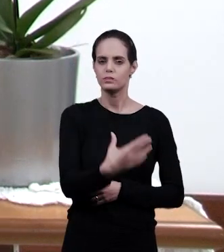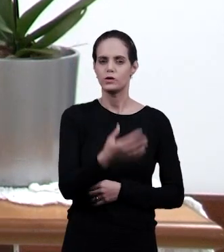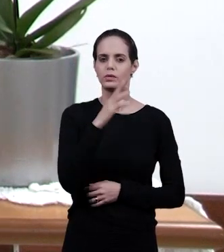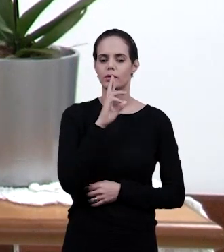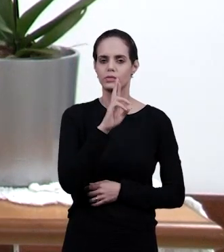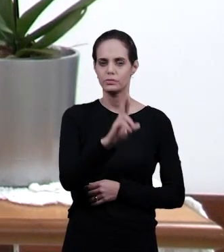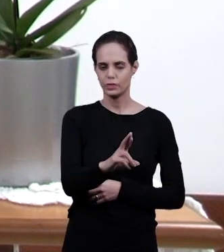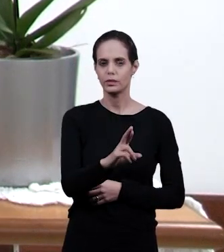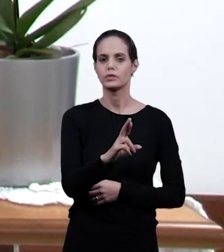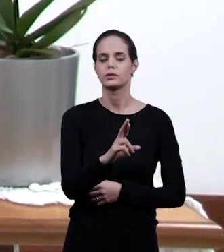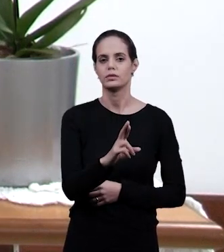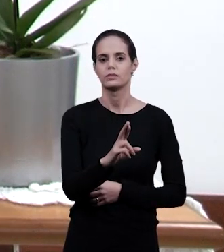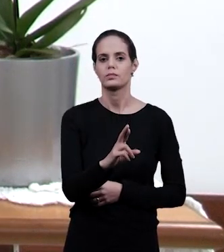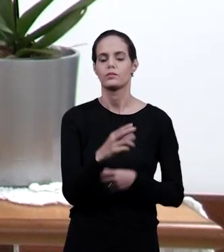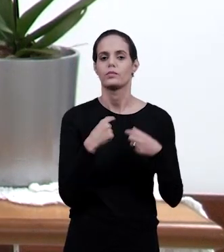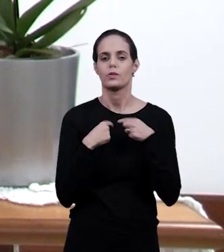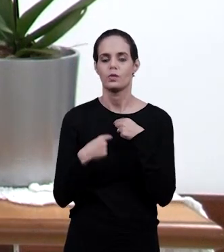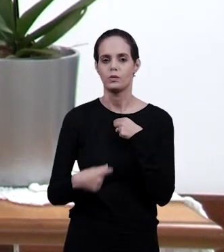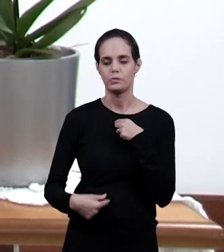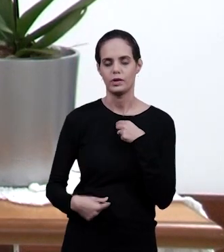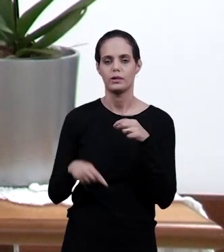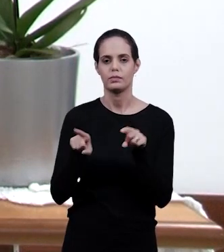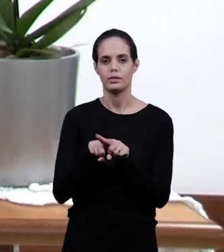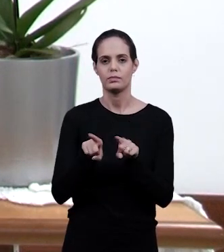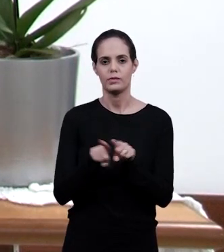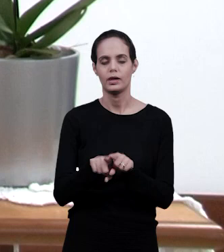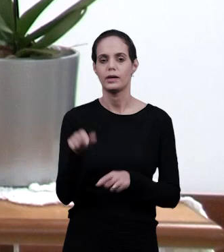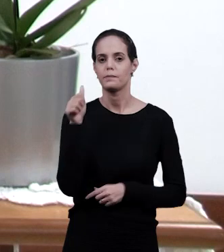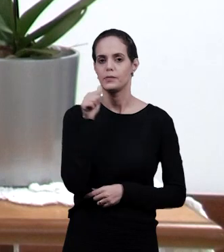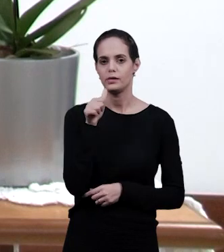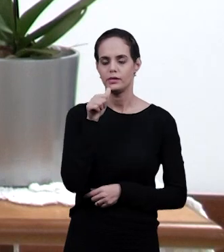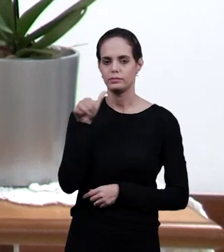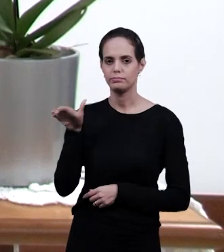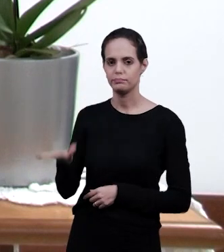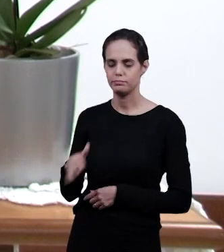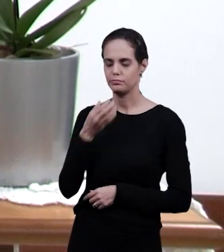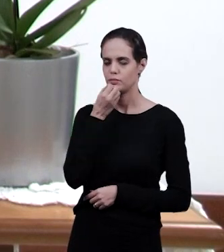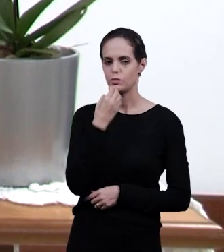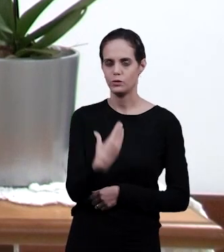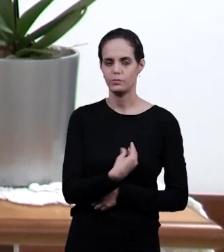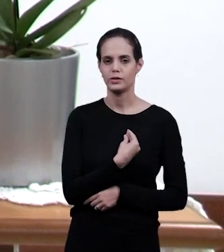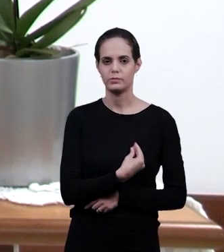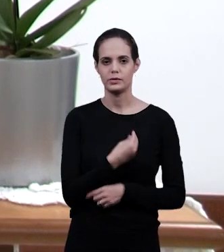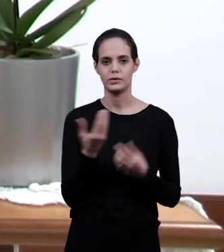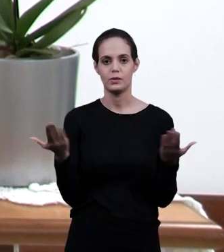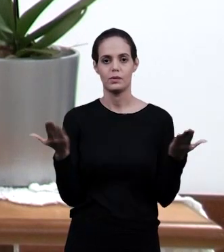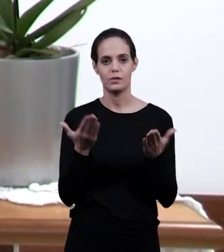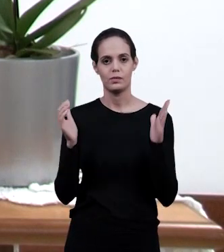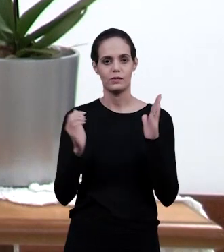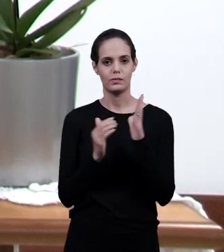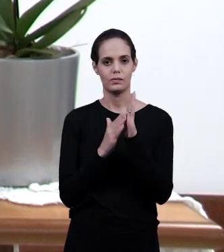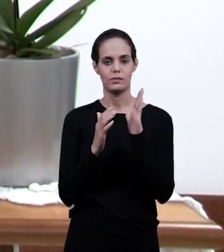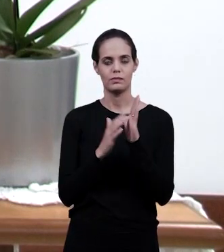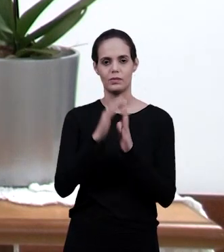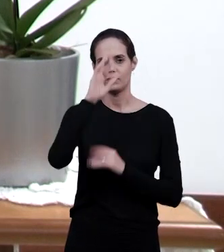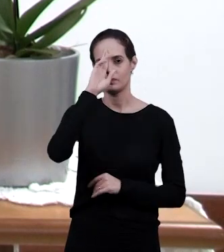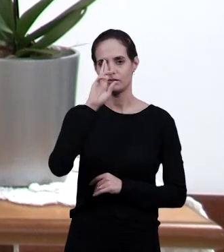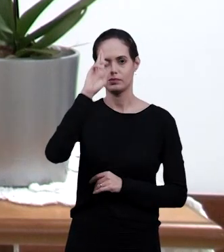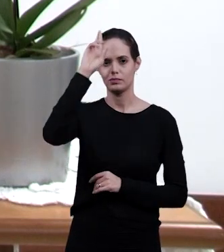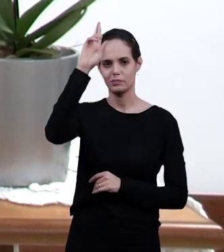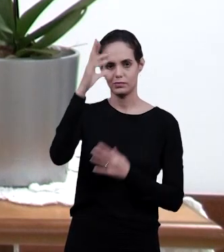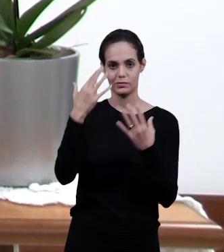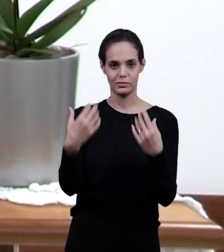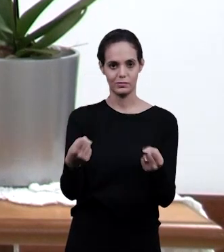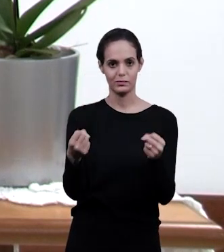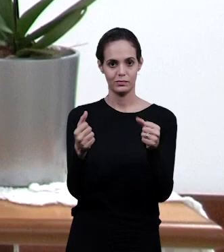sua resposta. Nicole, muito boa a sua participação. Então vamos agora encerrar este bloco louvando ao Senhor com